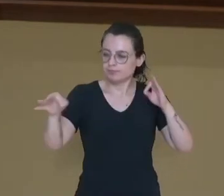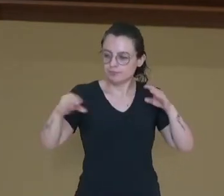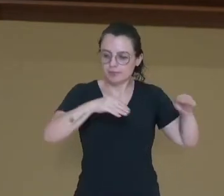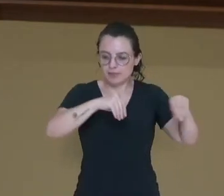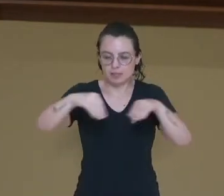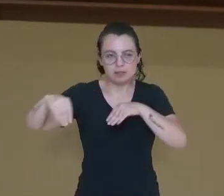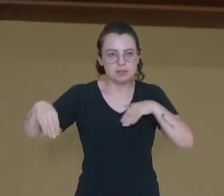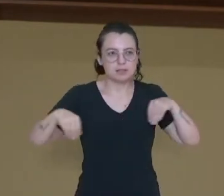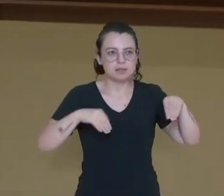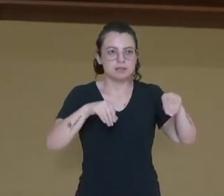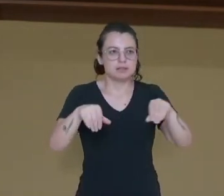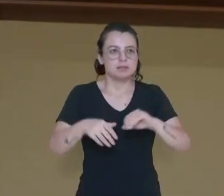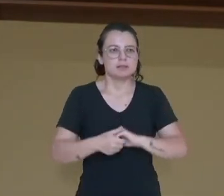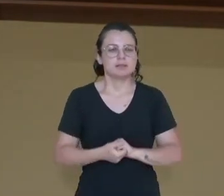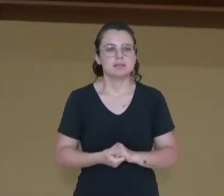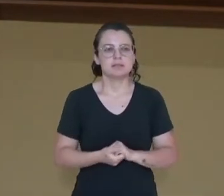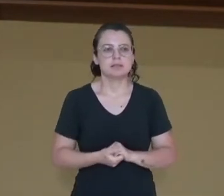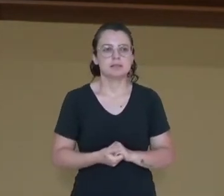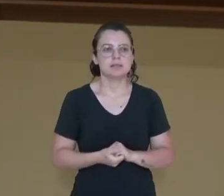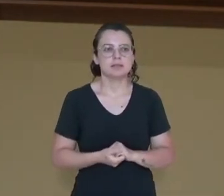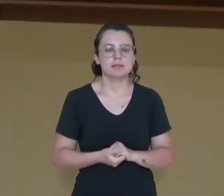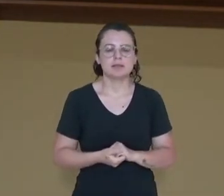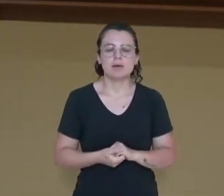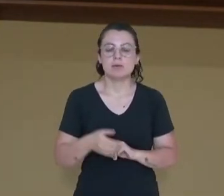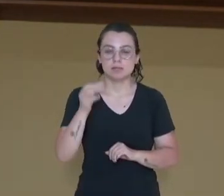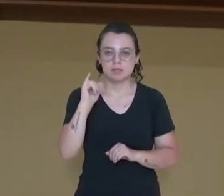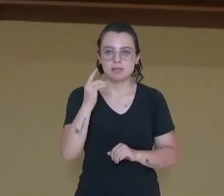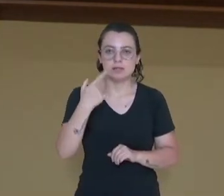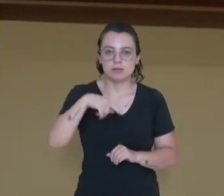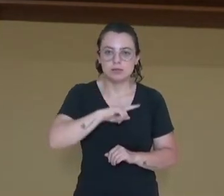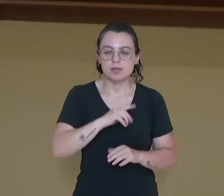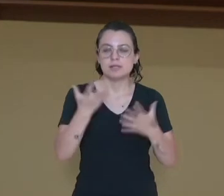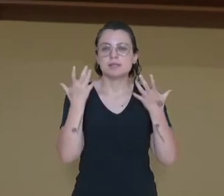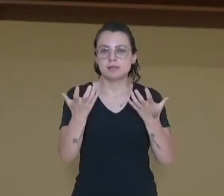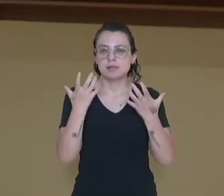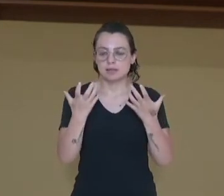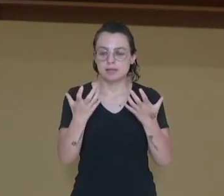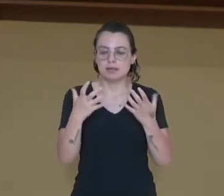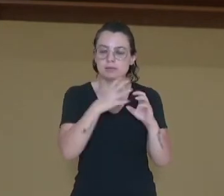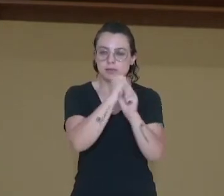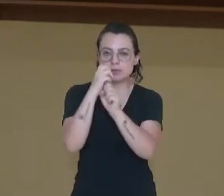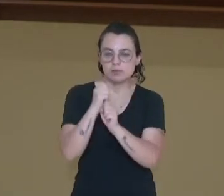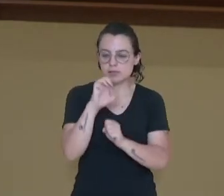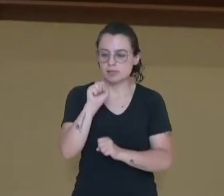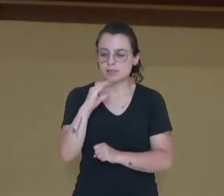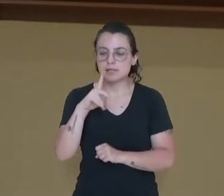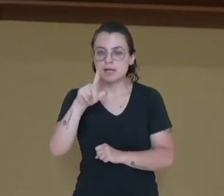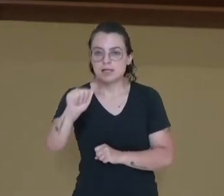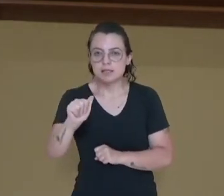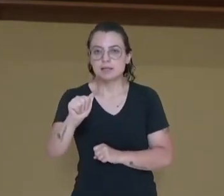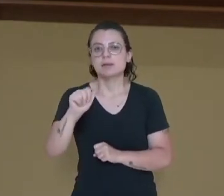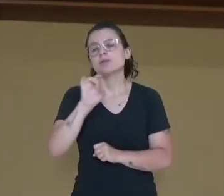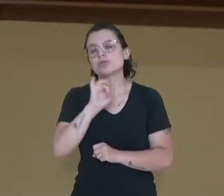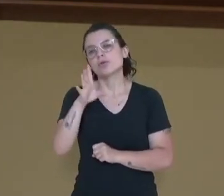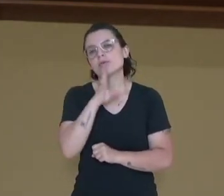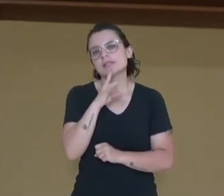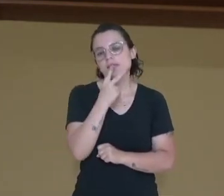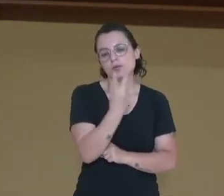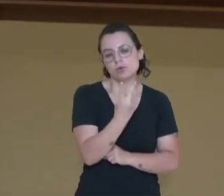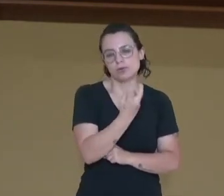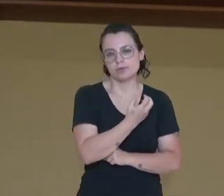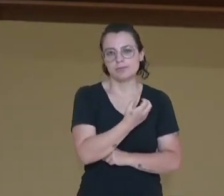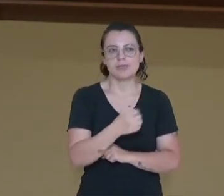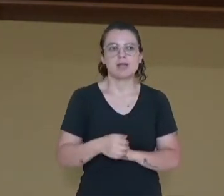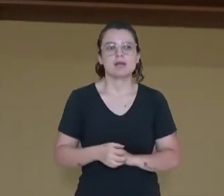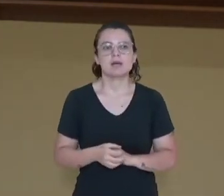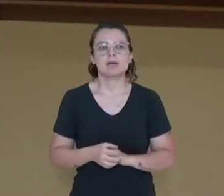A escala, pessoal, para a gente calcular a escala, basta a gente conhecer dois elementos. A distância no mapa e a distância real.